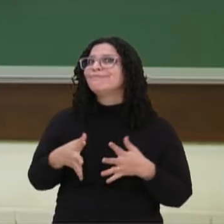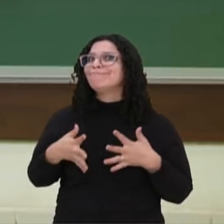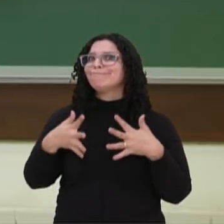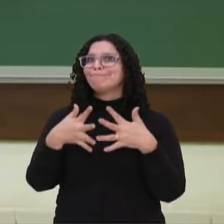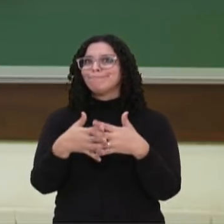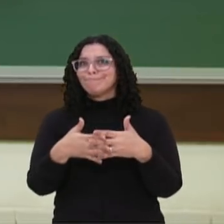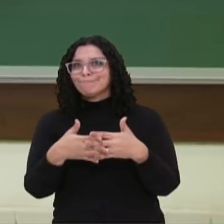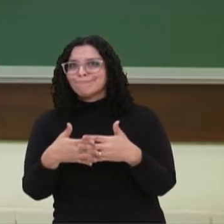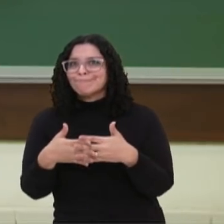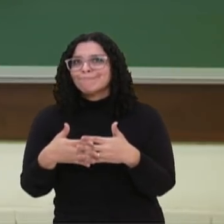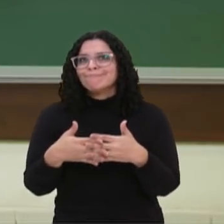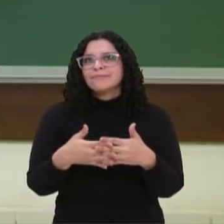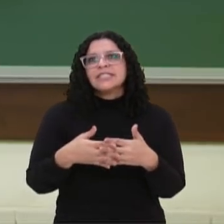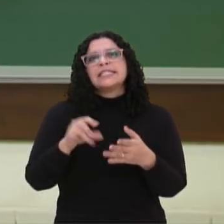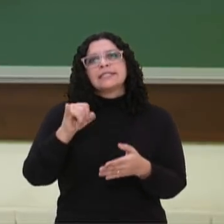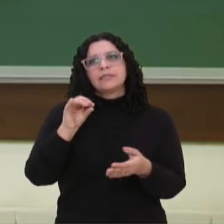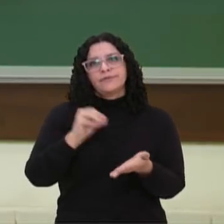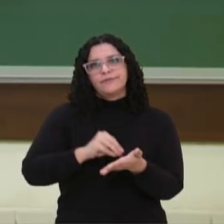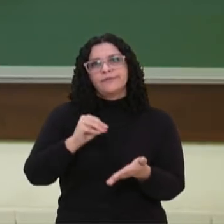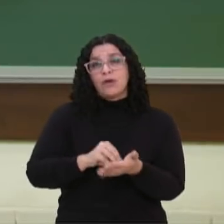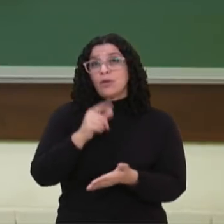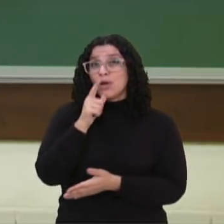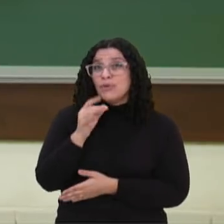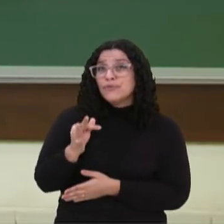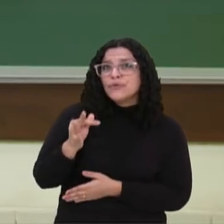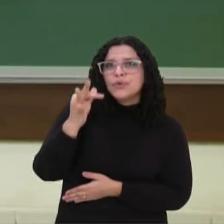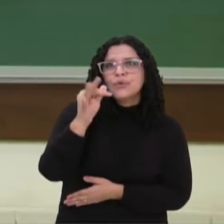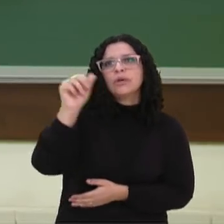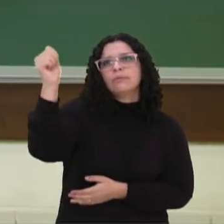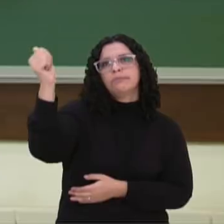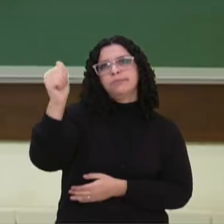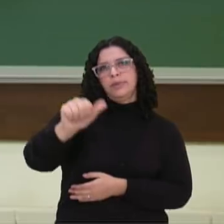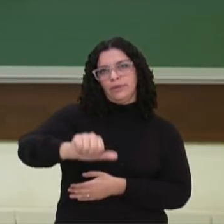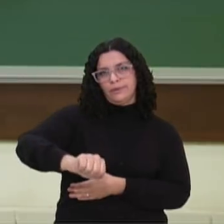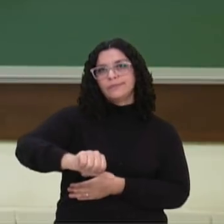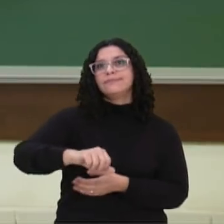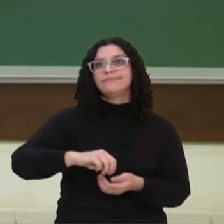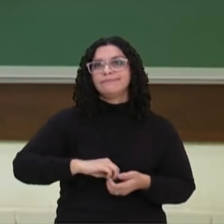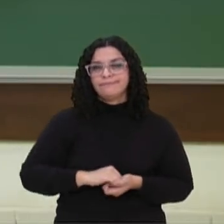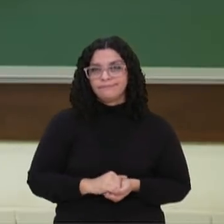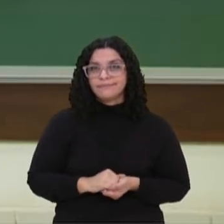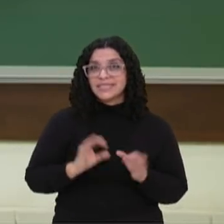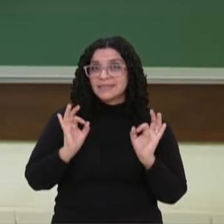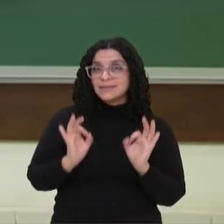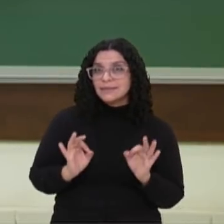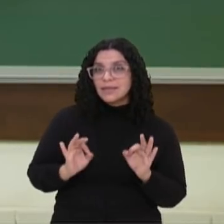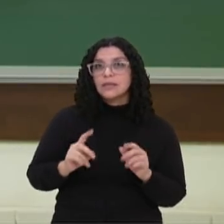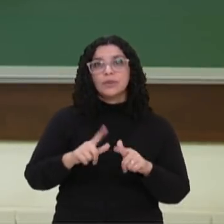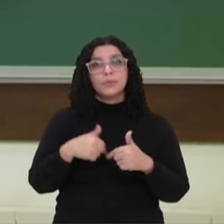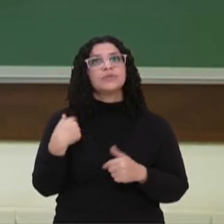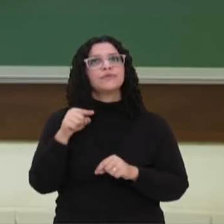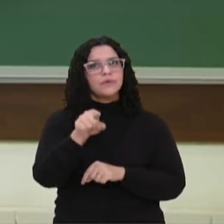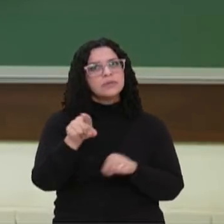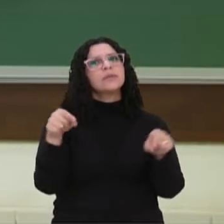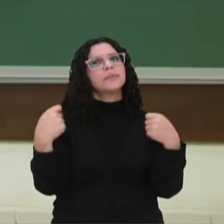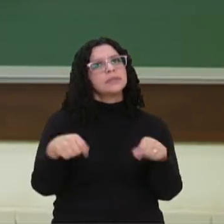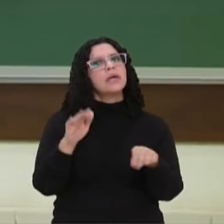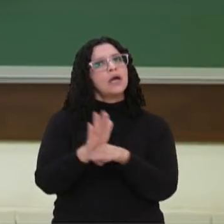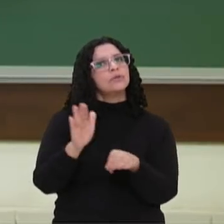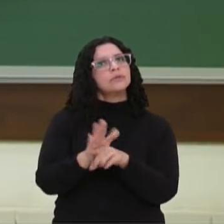bem apertada. E os que hão de vir, então, nossa vida, muito pior. Perfeito? Então depende de você